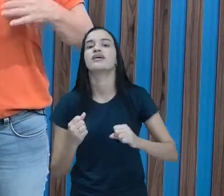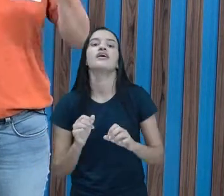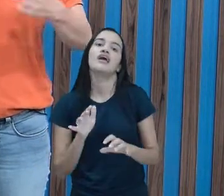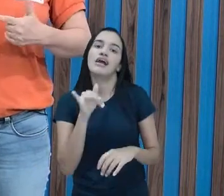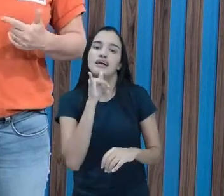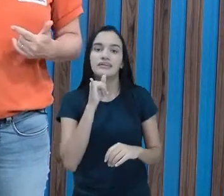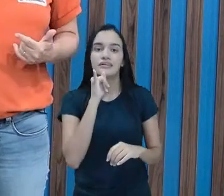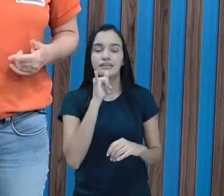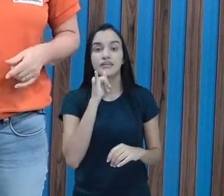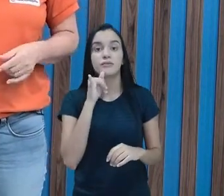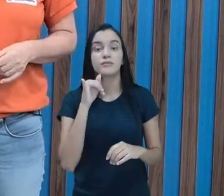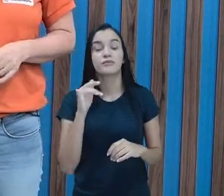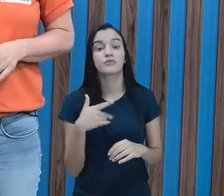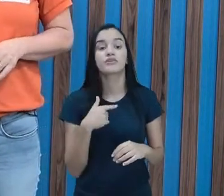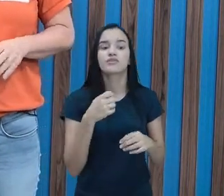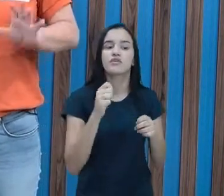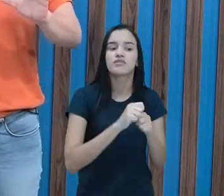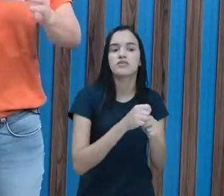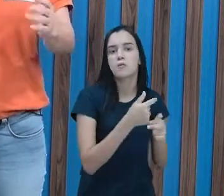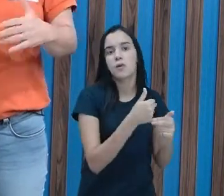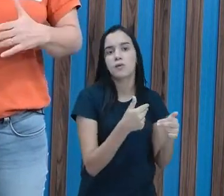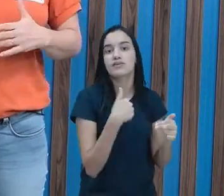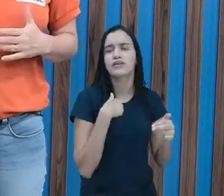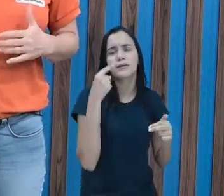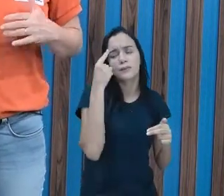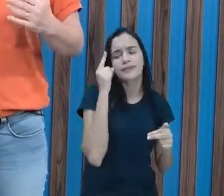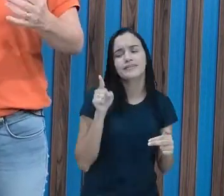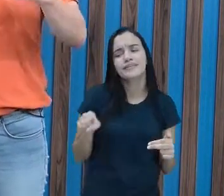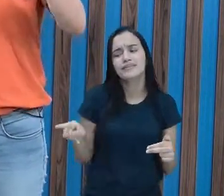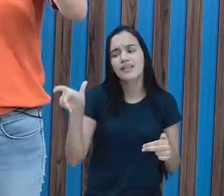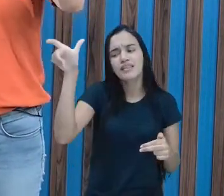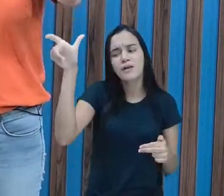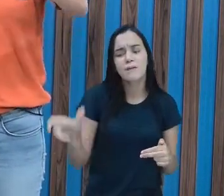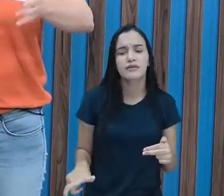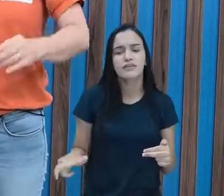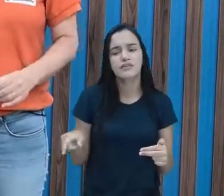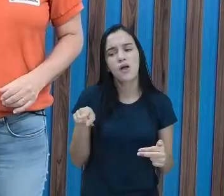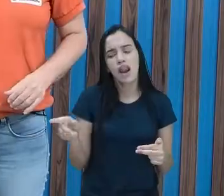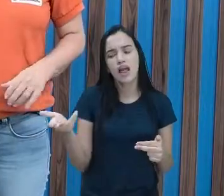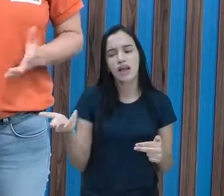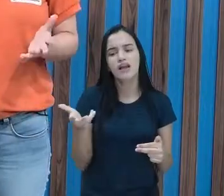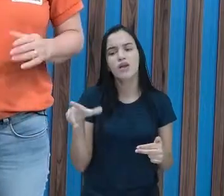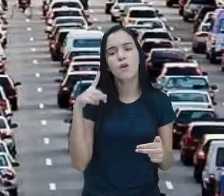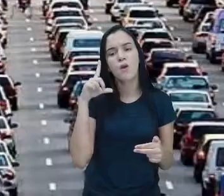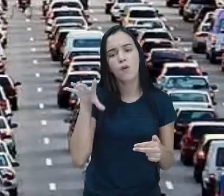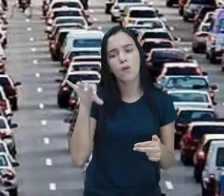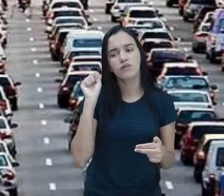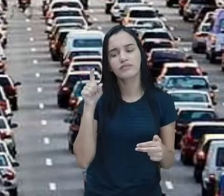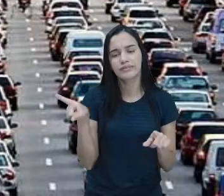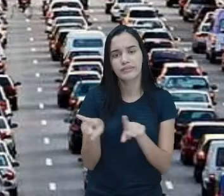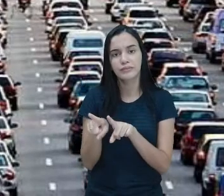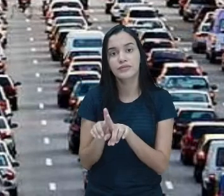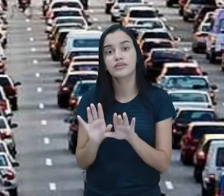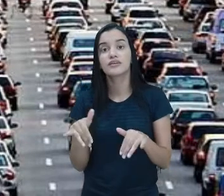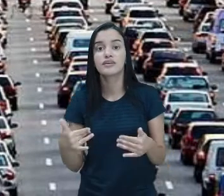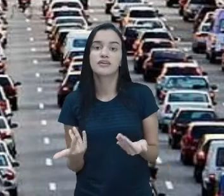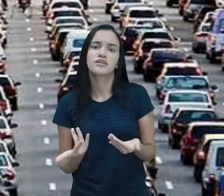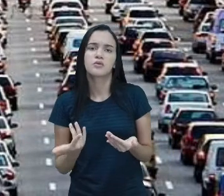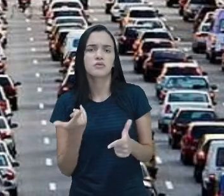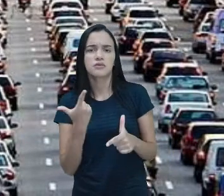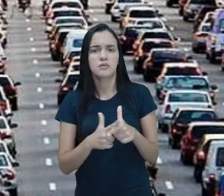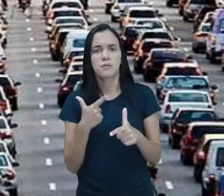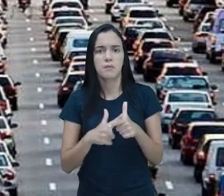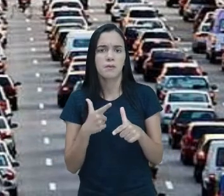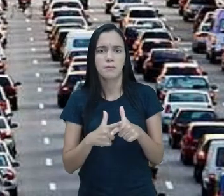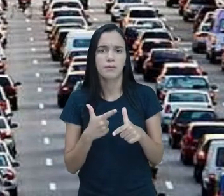coisa, também tem que pensar no outro, sabe? Será que aquela pessoa quer ouvir esse som tão alto? Então, se eu quero ouvir meu som, não tem problema,